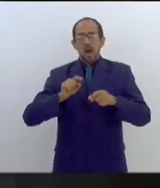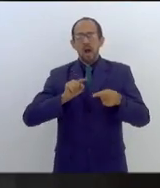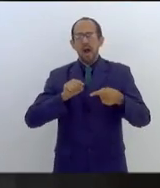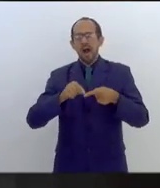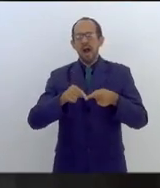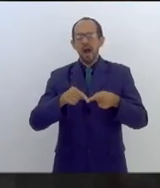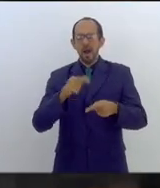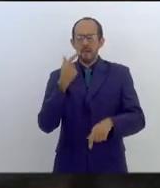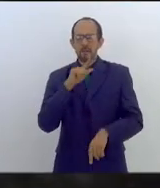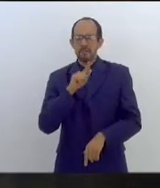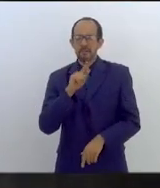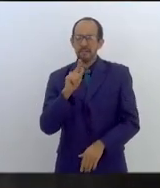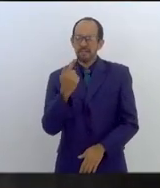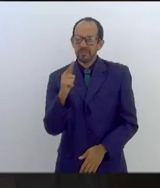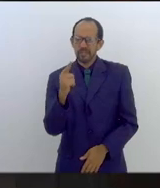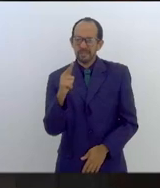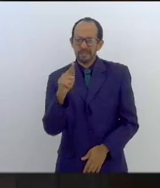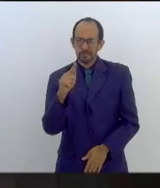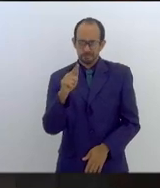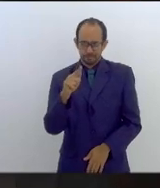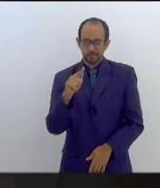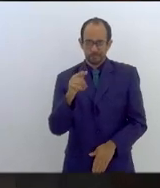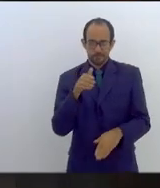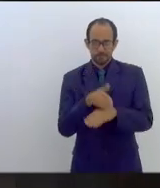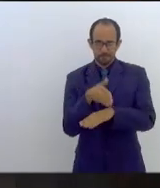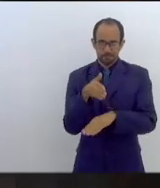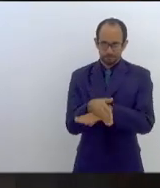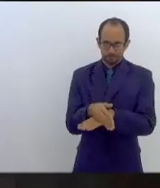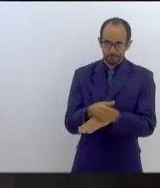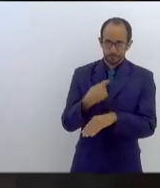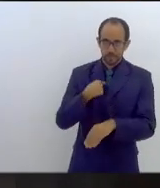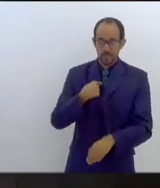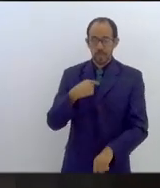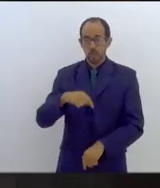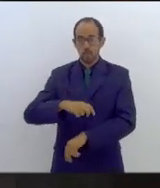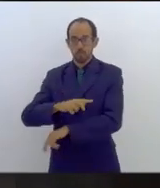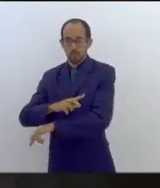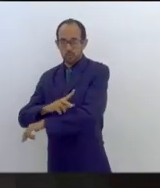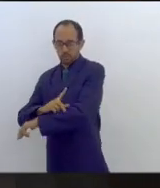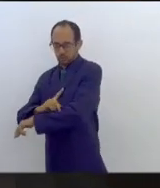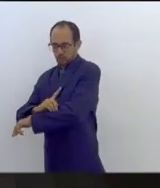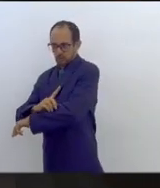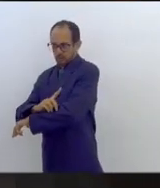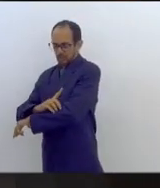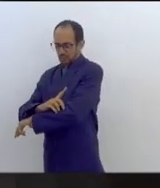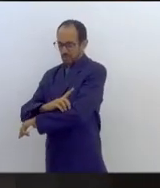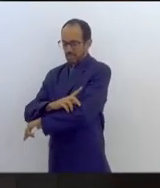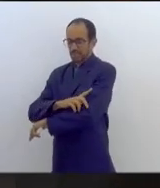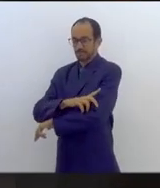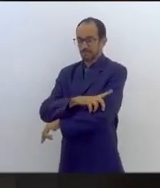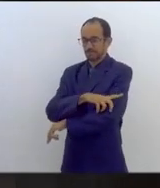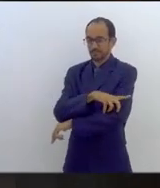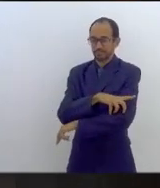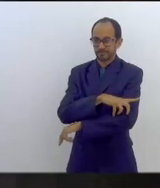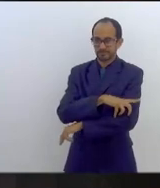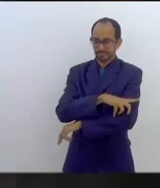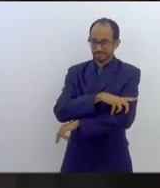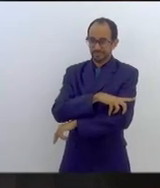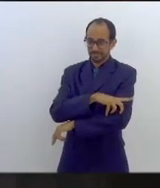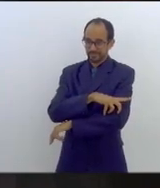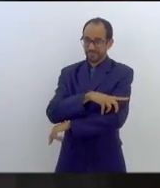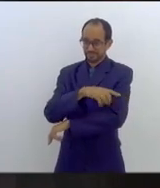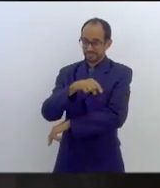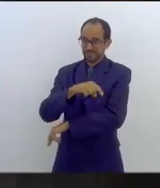Eu, como um Tiranossauros Rex da ecologia, eu quero prestar, deputada Renata